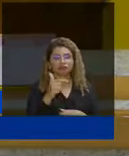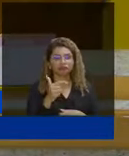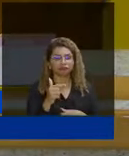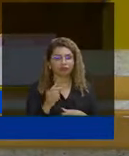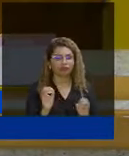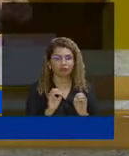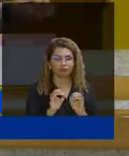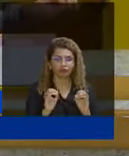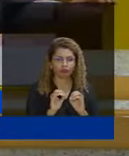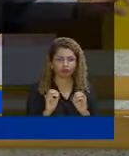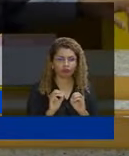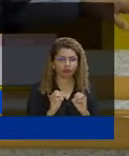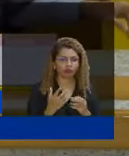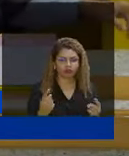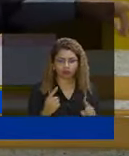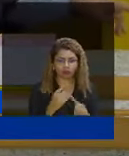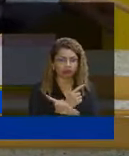omissão,